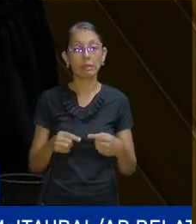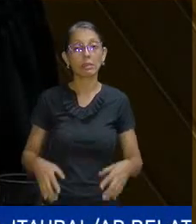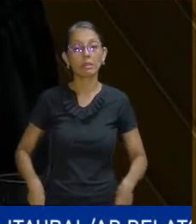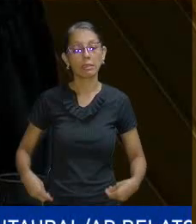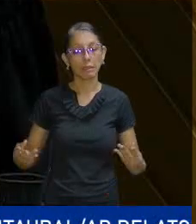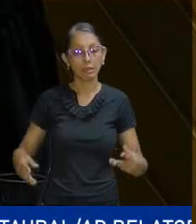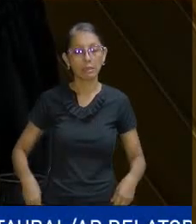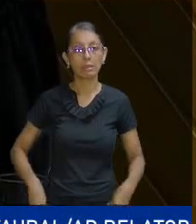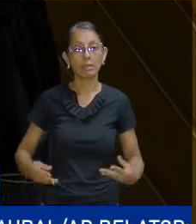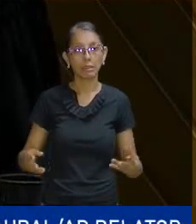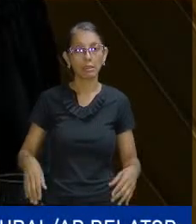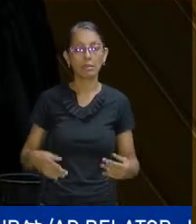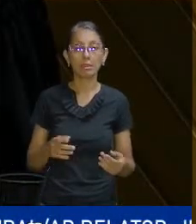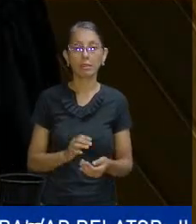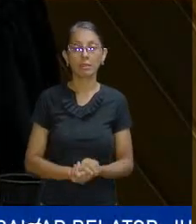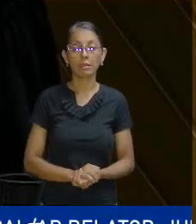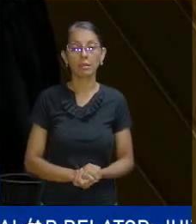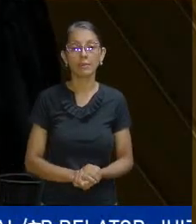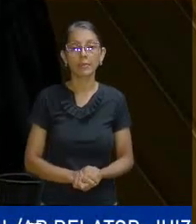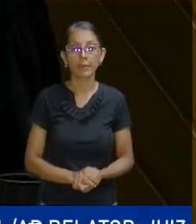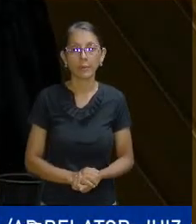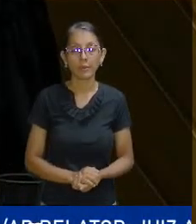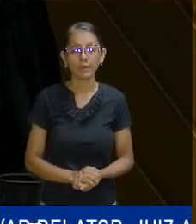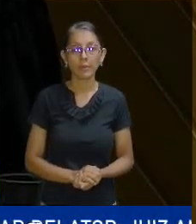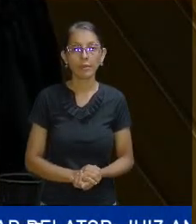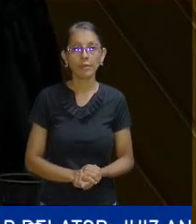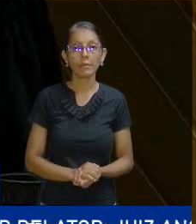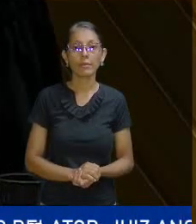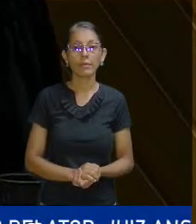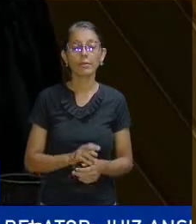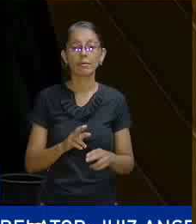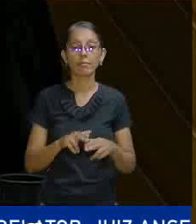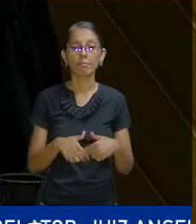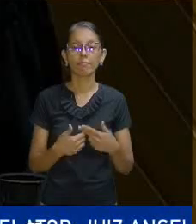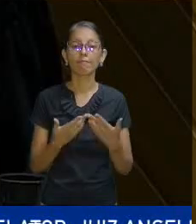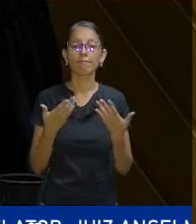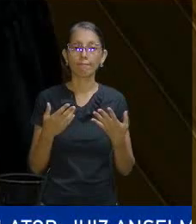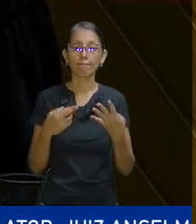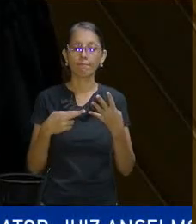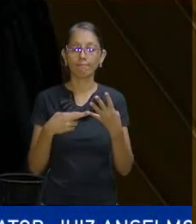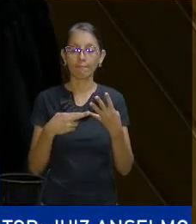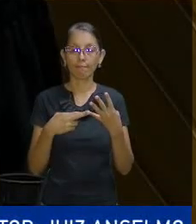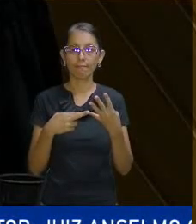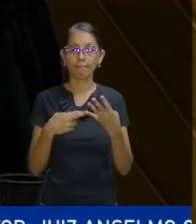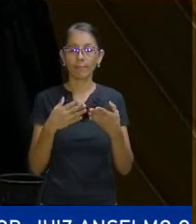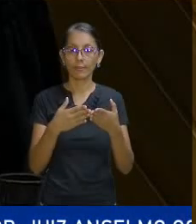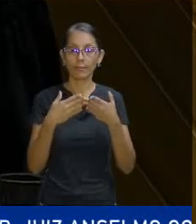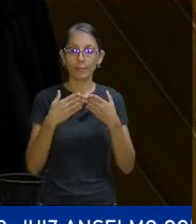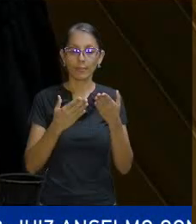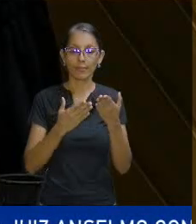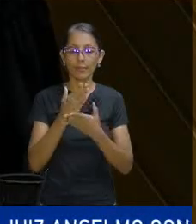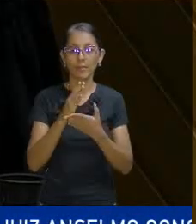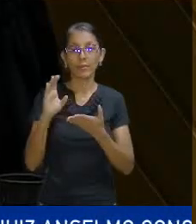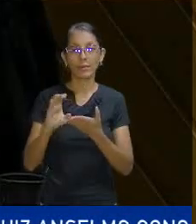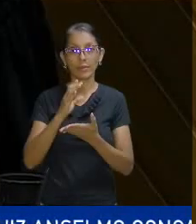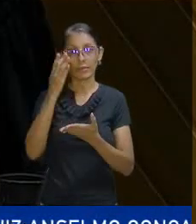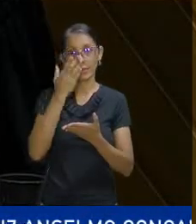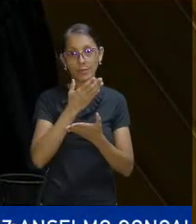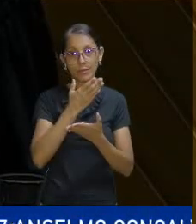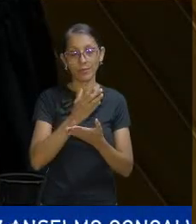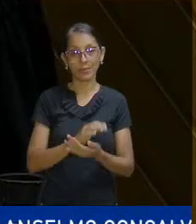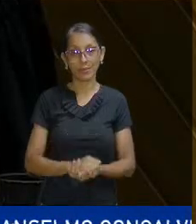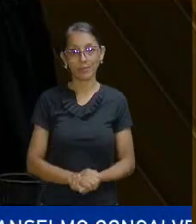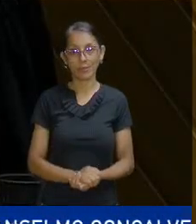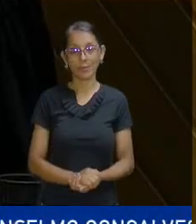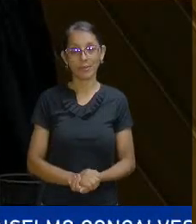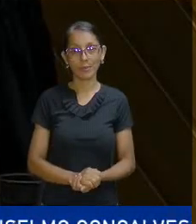0600-845-23/2024, origem Itaubal do Rapé, relator juiz Anselmo Gonçalves. Recurso para aprovação das contas eleitorais com ressalvas.